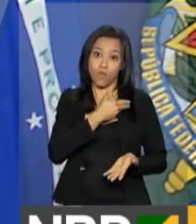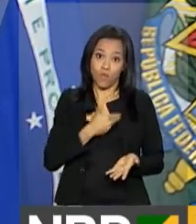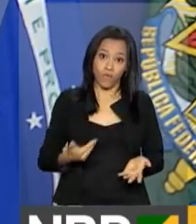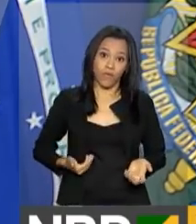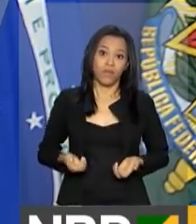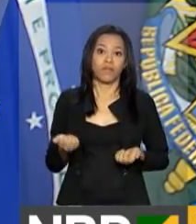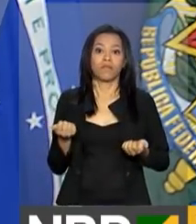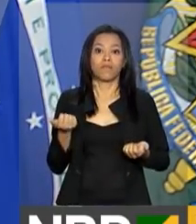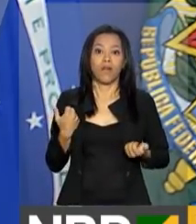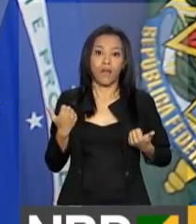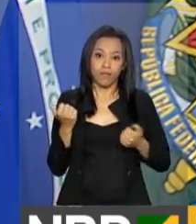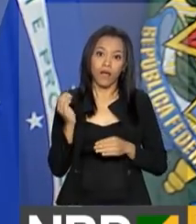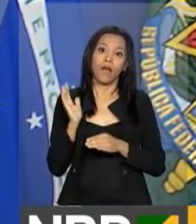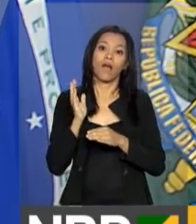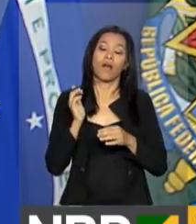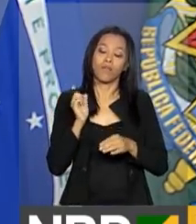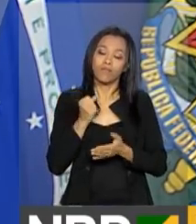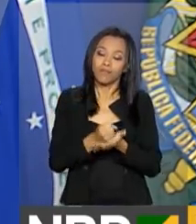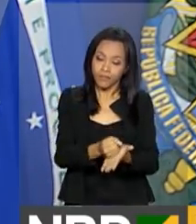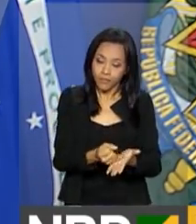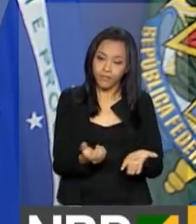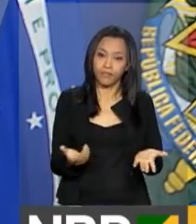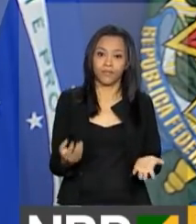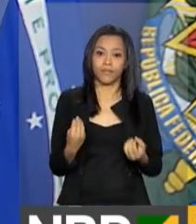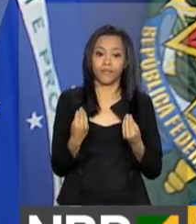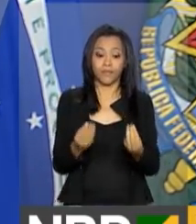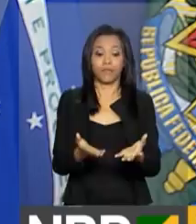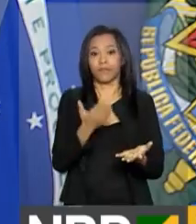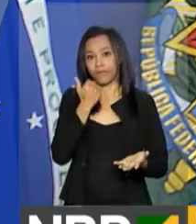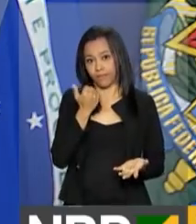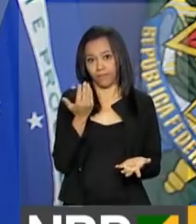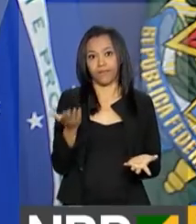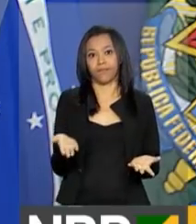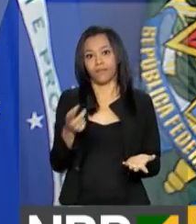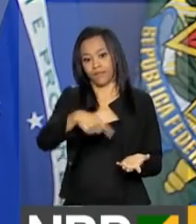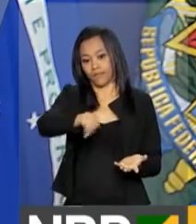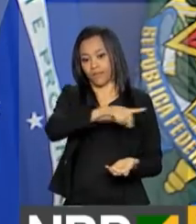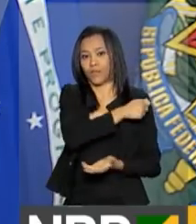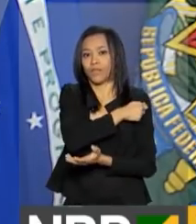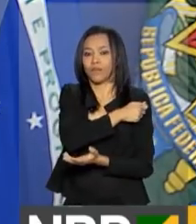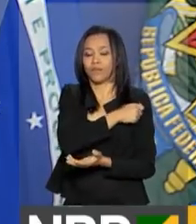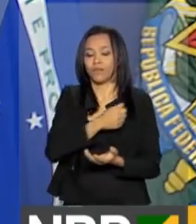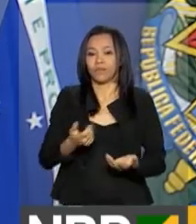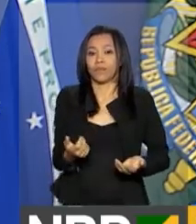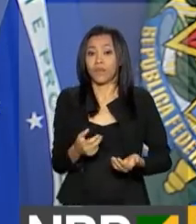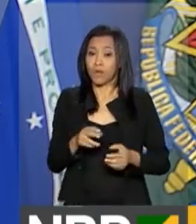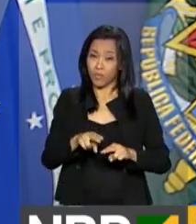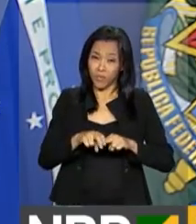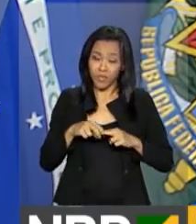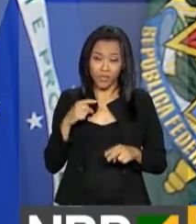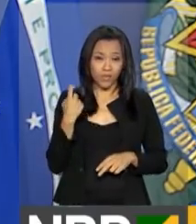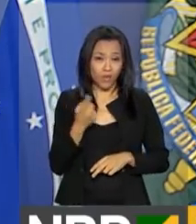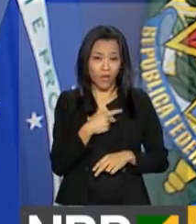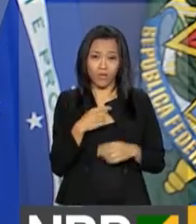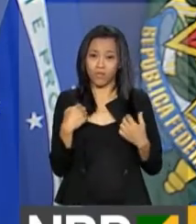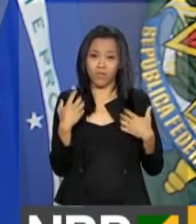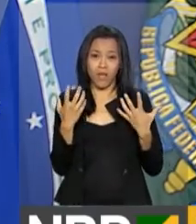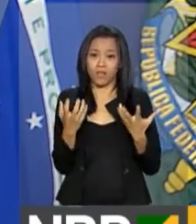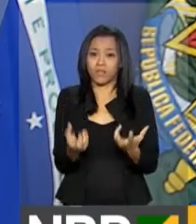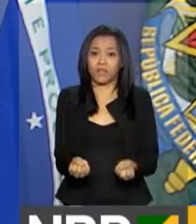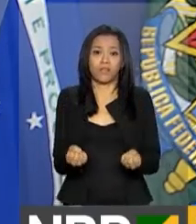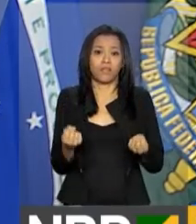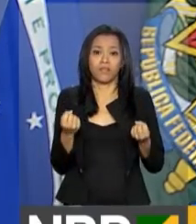presente na escola e por isso que nós já não não estamos aceitando mais os índices que